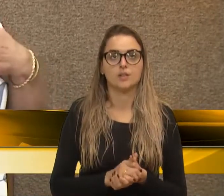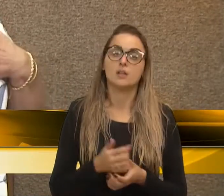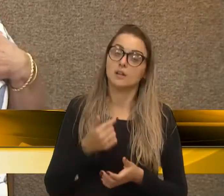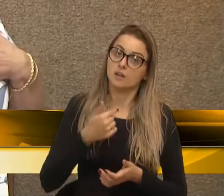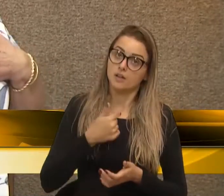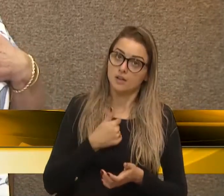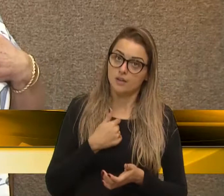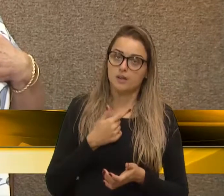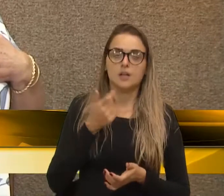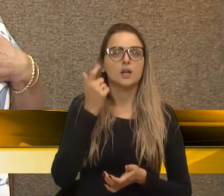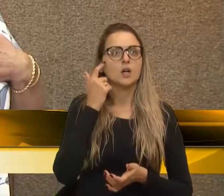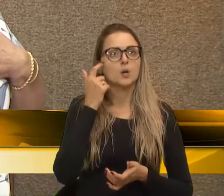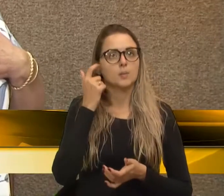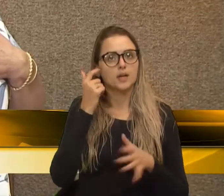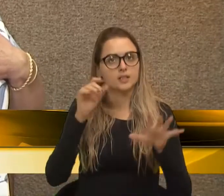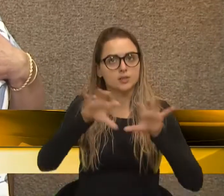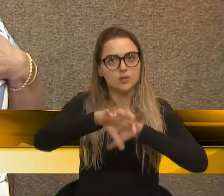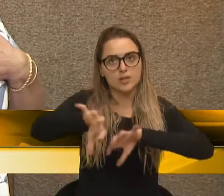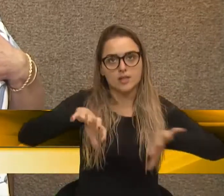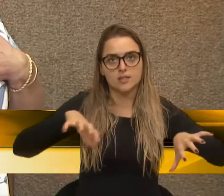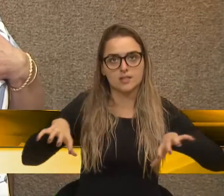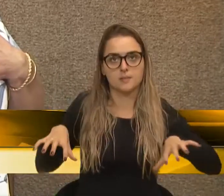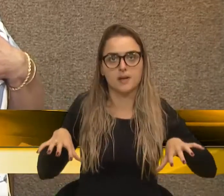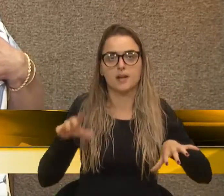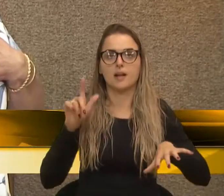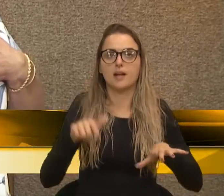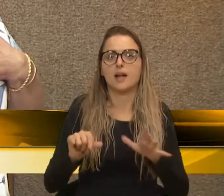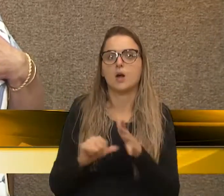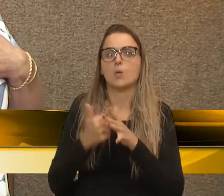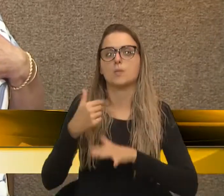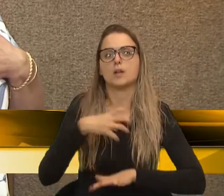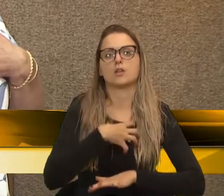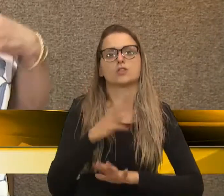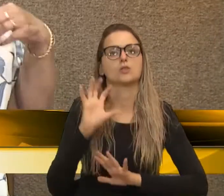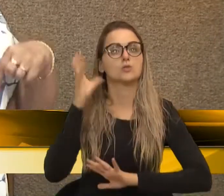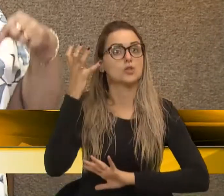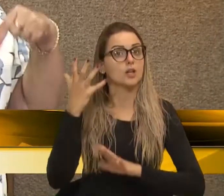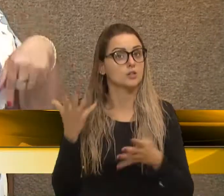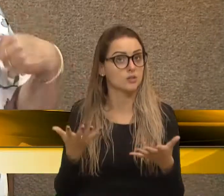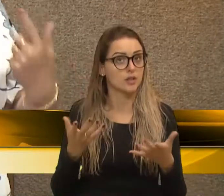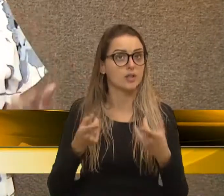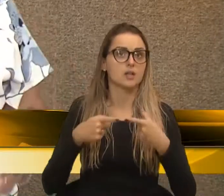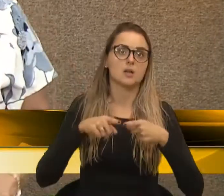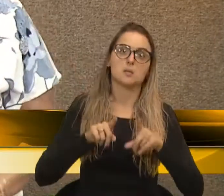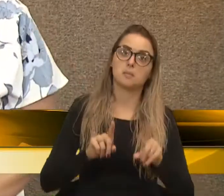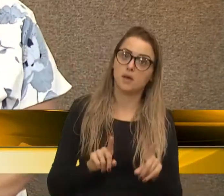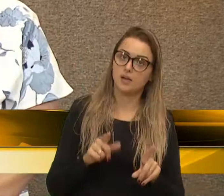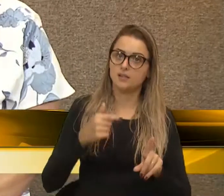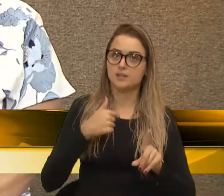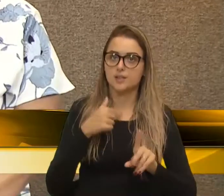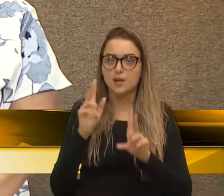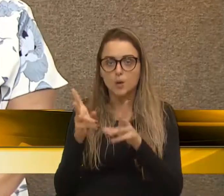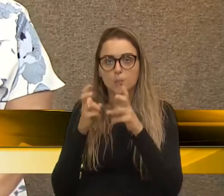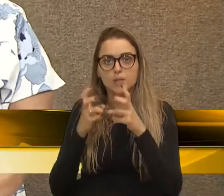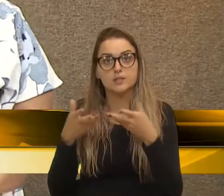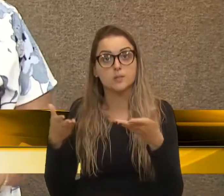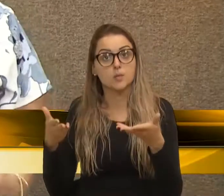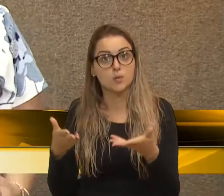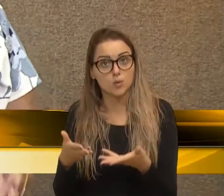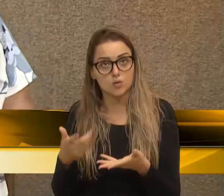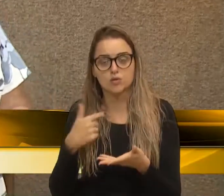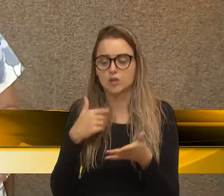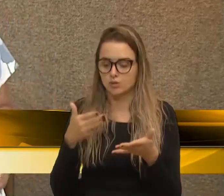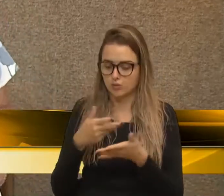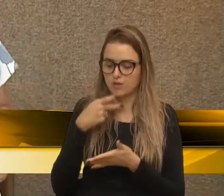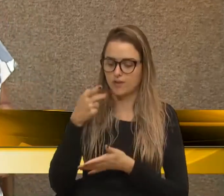Eu penso que descentralização sempre é a melhor. Agora, nesse momento, o que eu vejo aqui, eu já